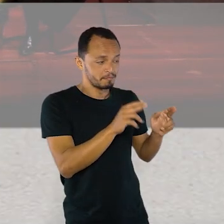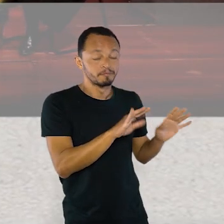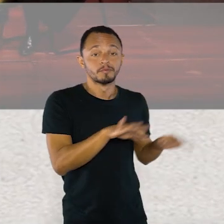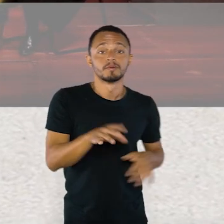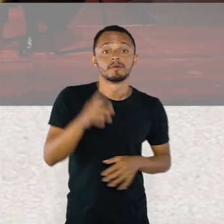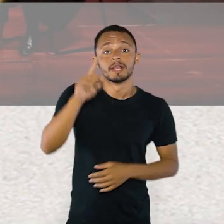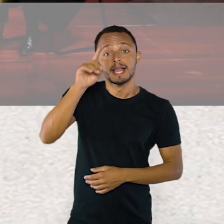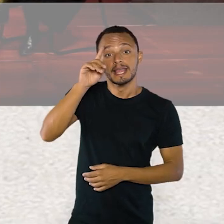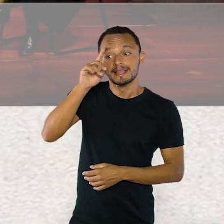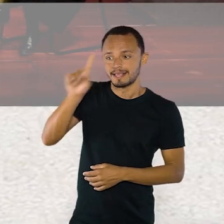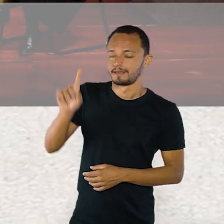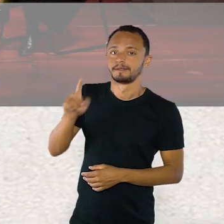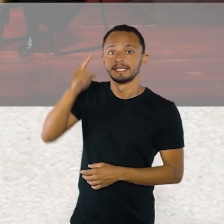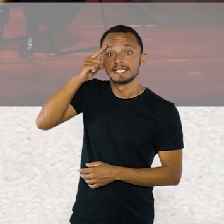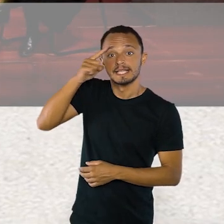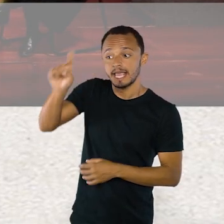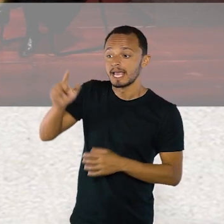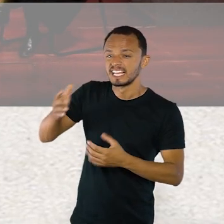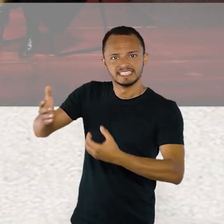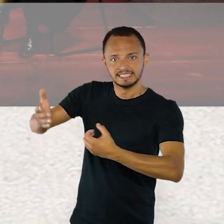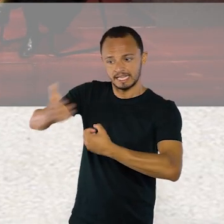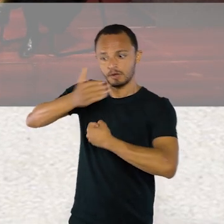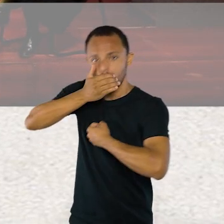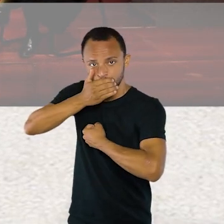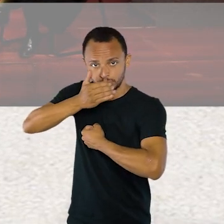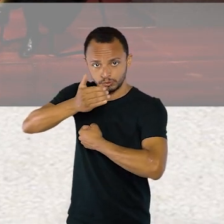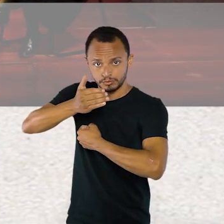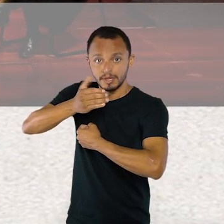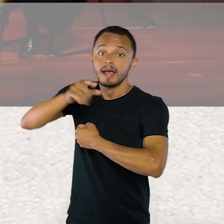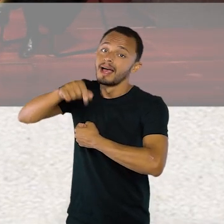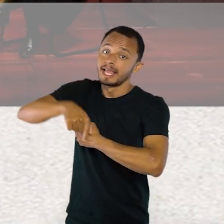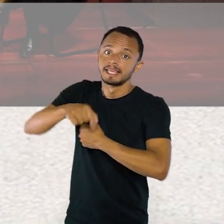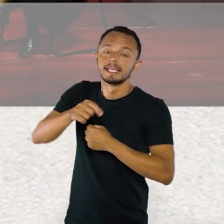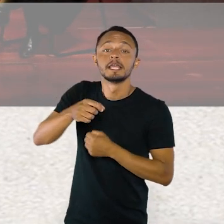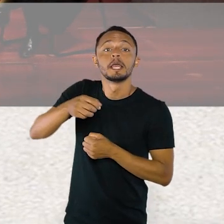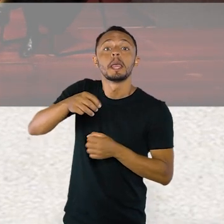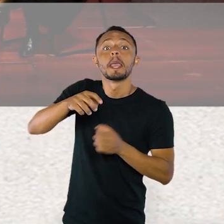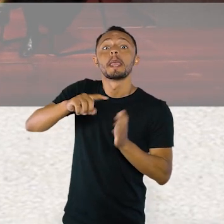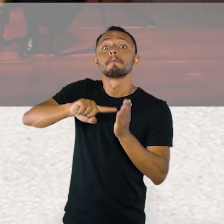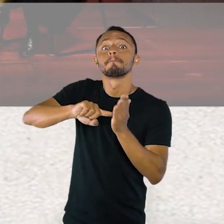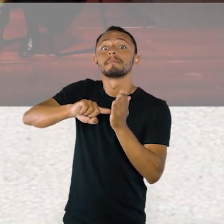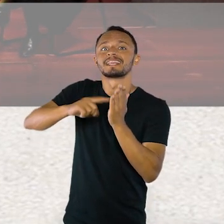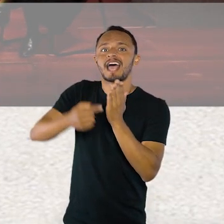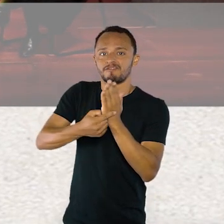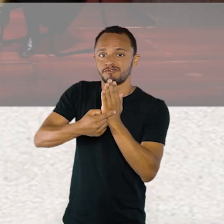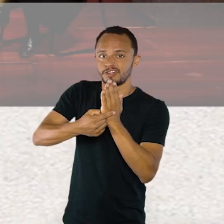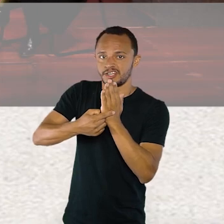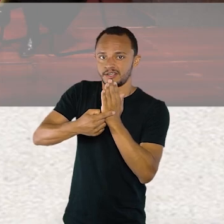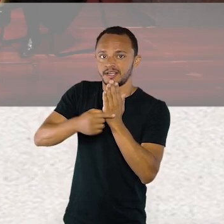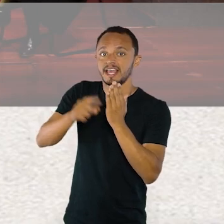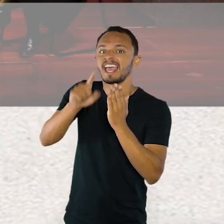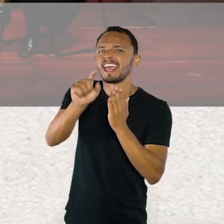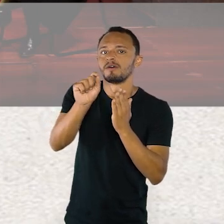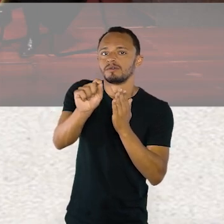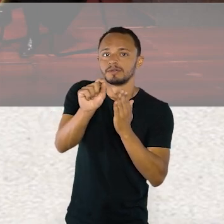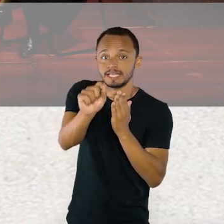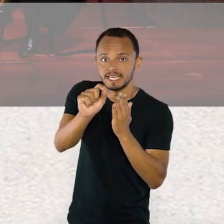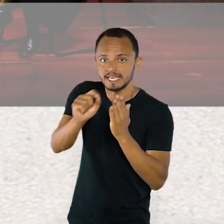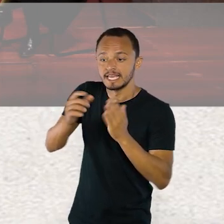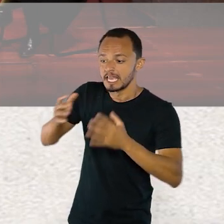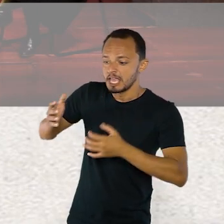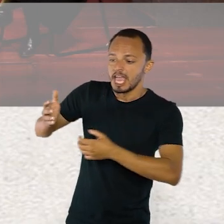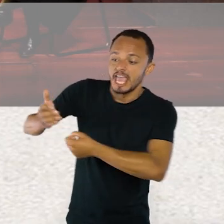de sequestro nós usamos no sentido metafórico aqui, claro, que é a noção de roubar um sentido, deslocar